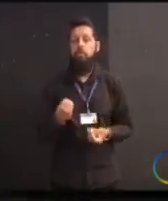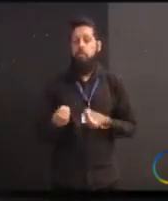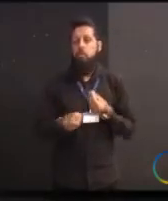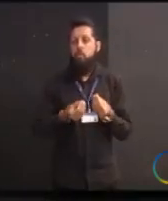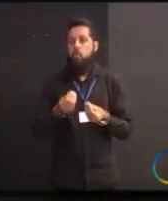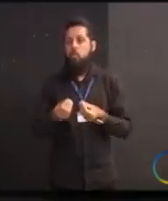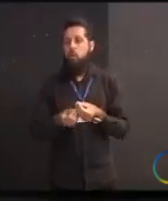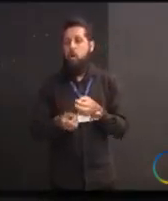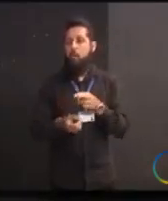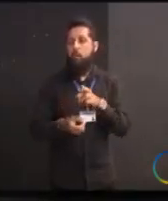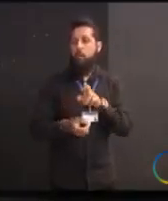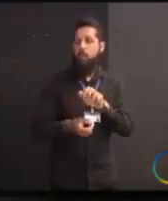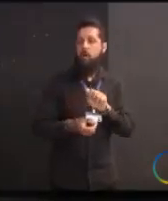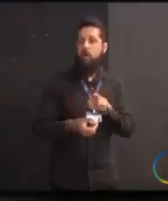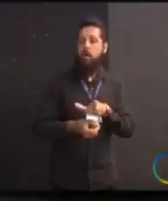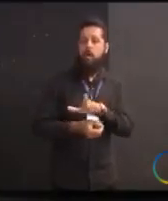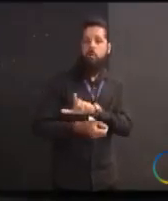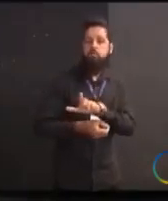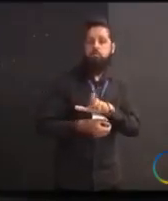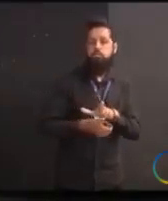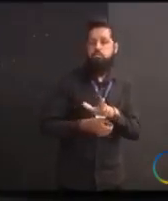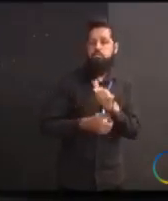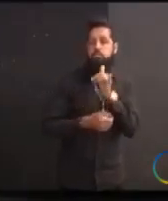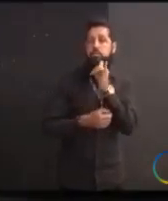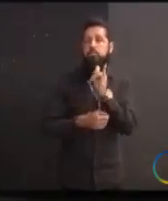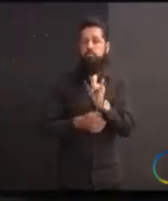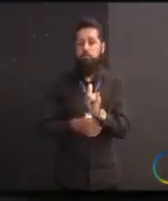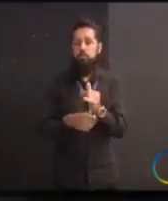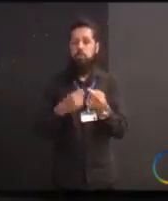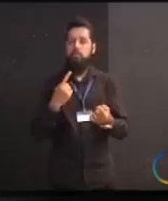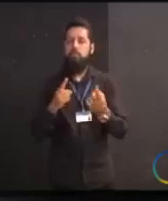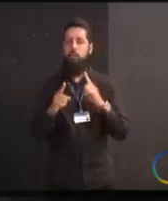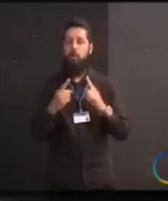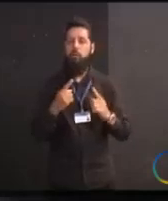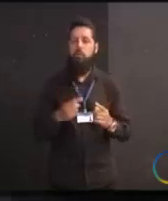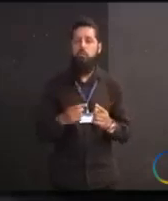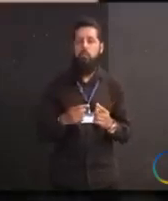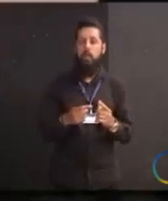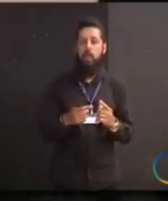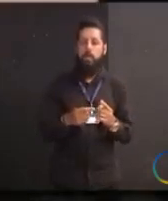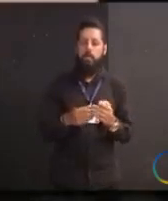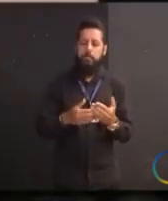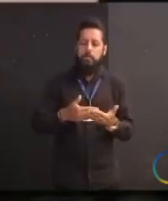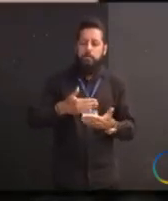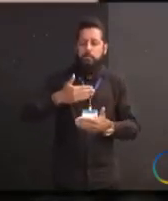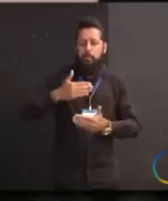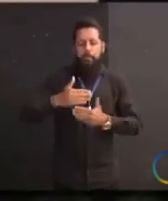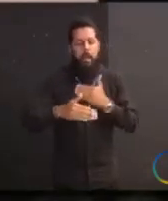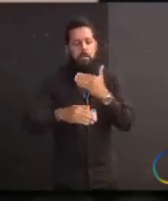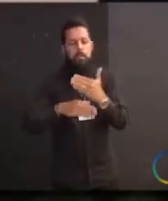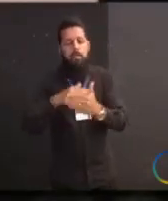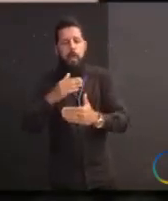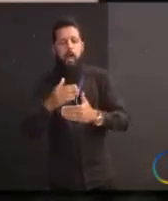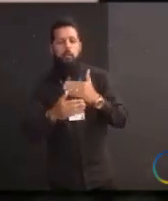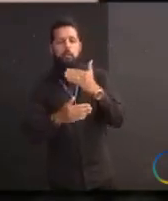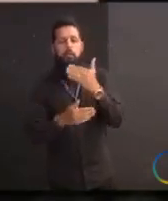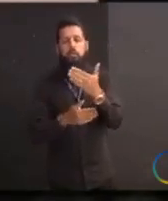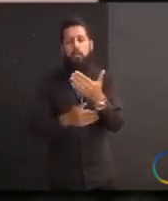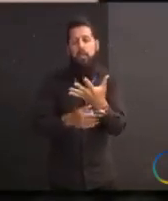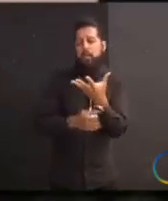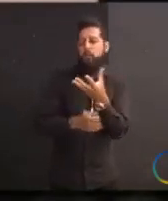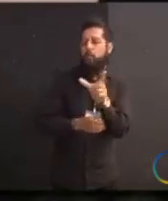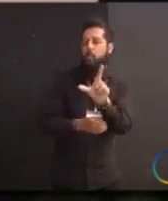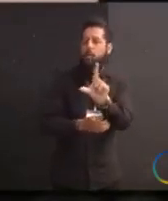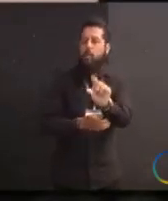tempo no mineiro do século. Será que pelo fato dele ter sido